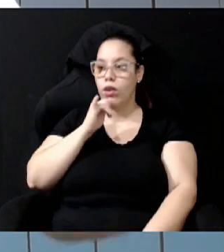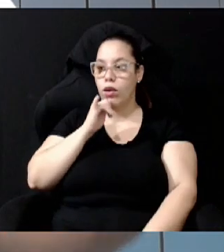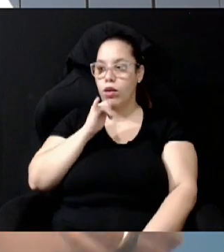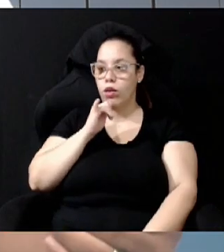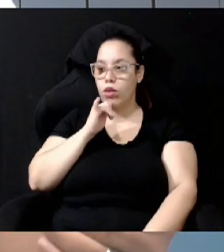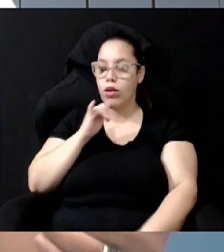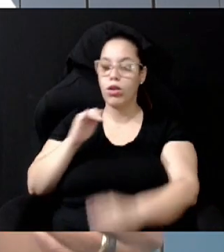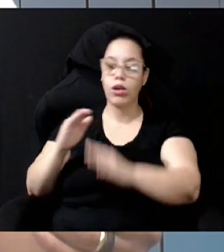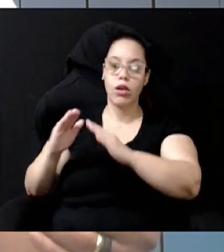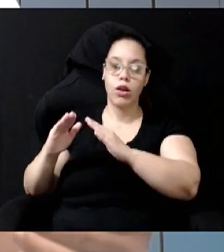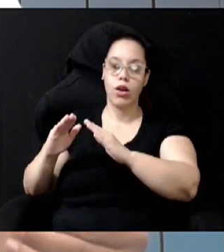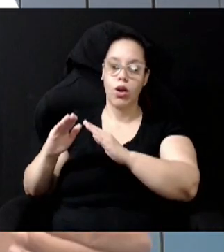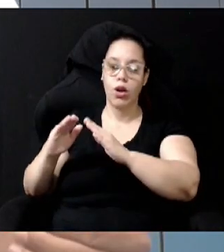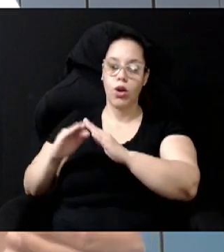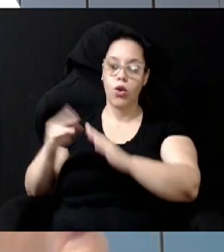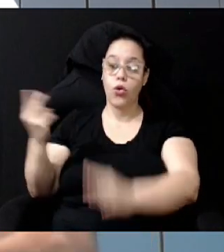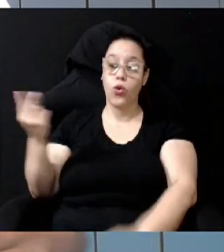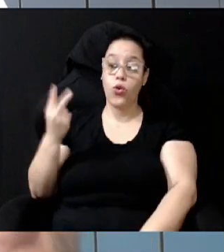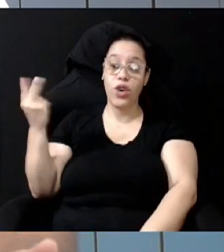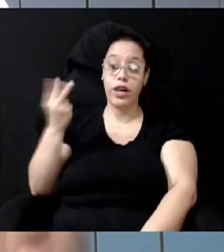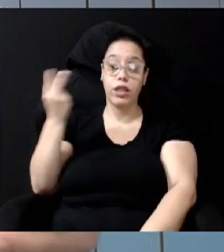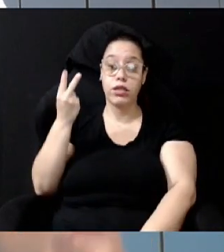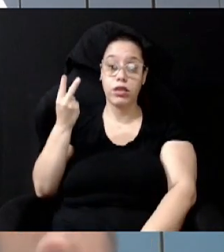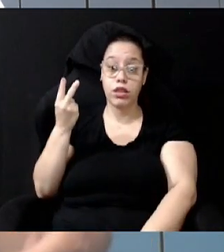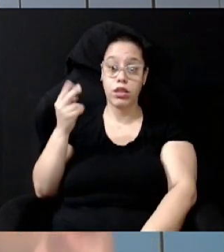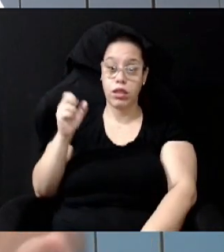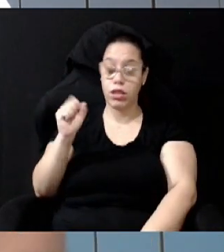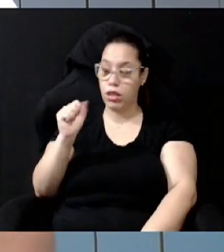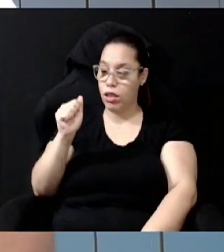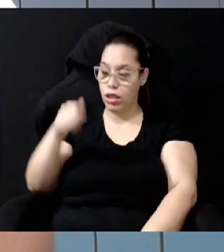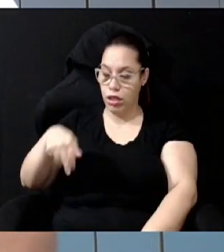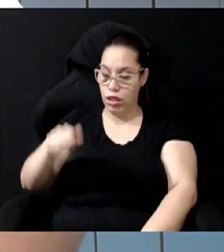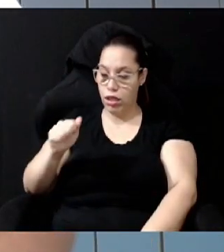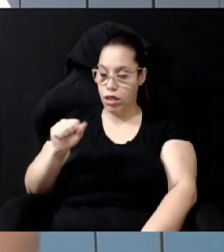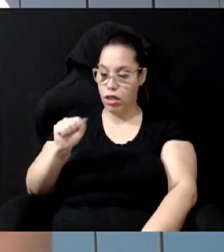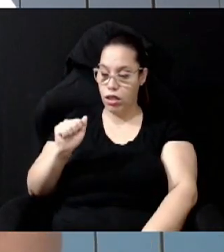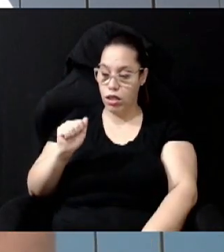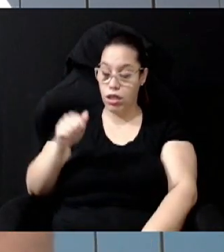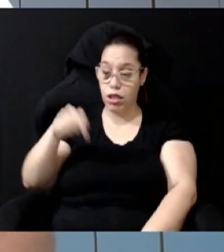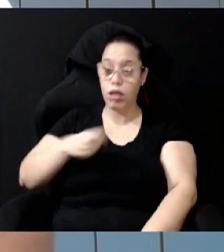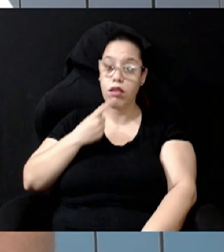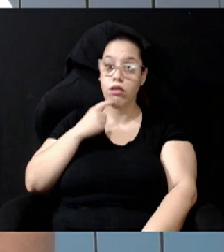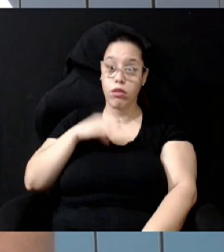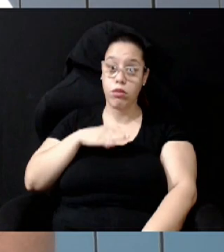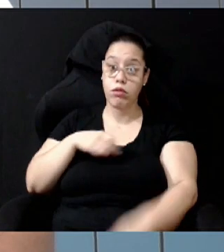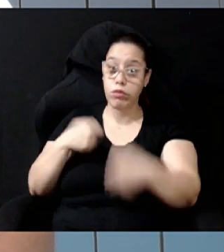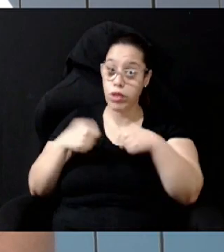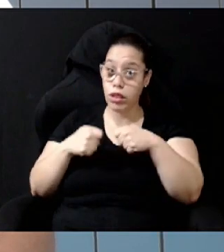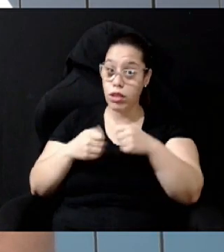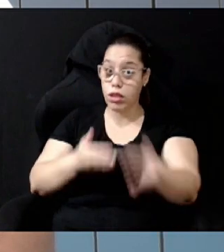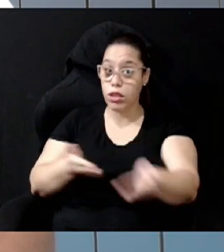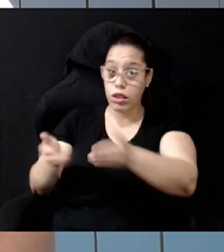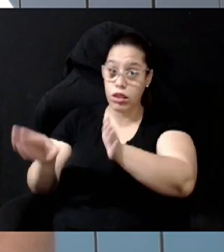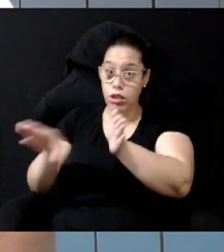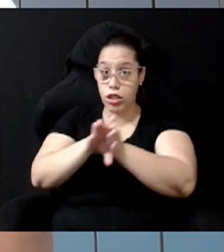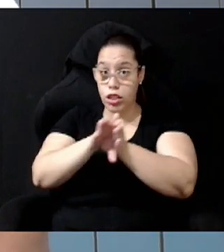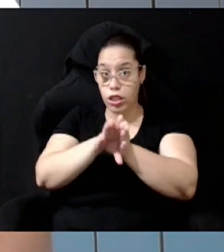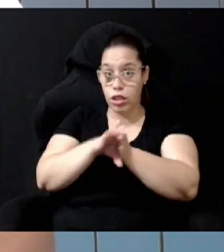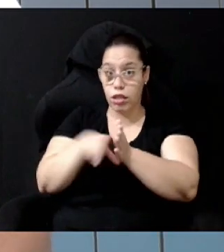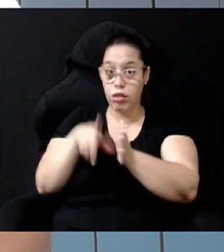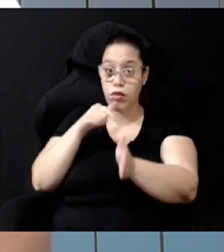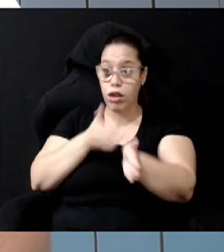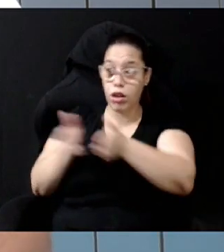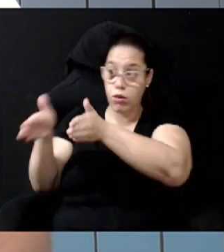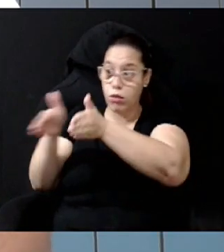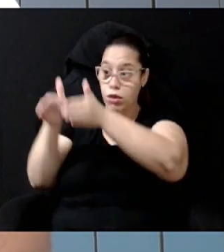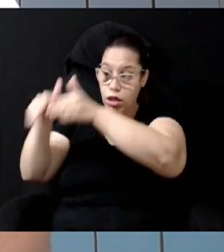precisou se socorrer da Sanasa, a nossa empresa pública aqui de Campinas, para chegar água para abastecer o município. Então,